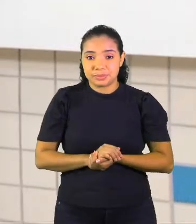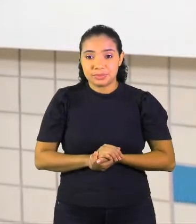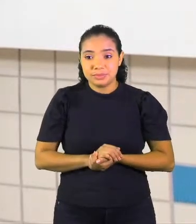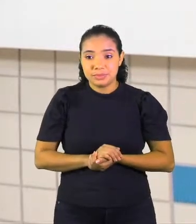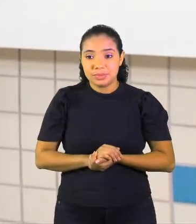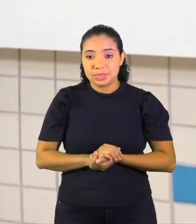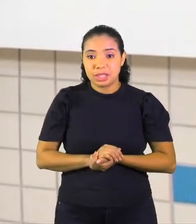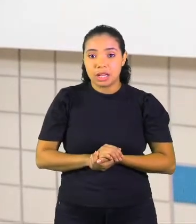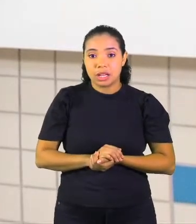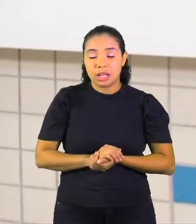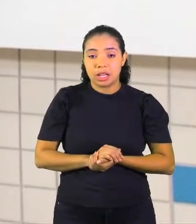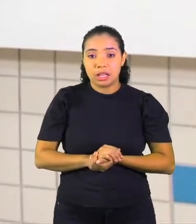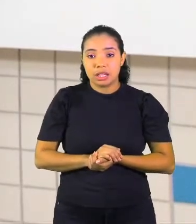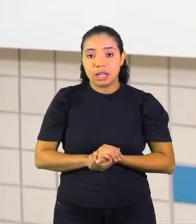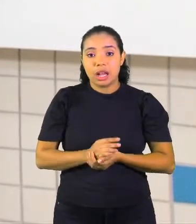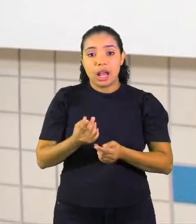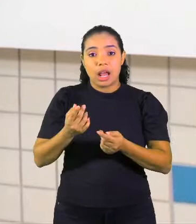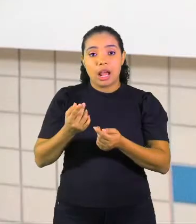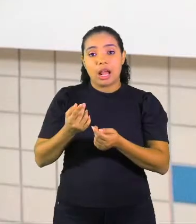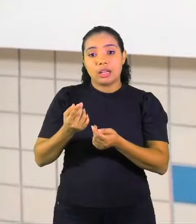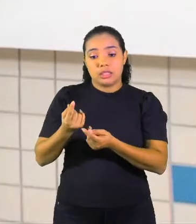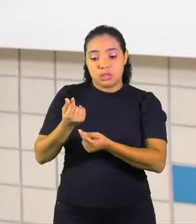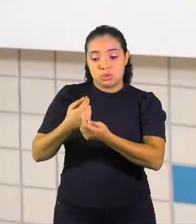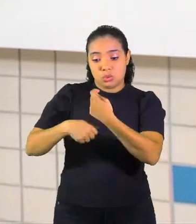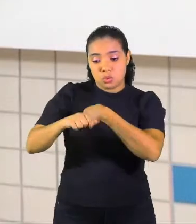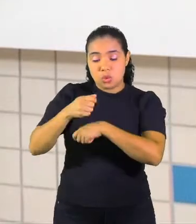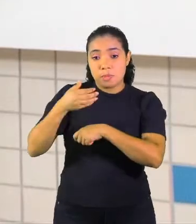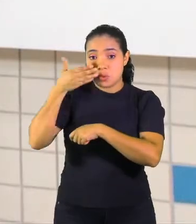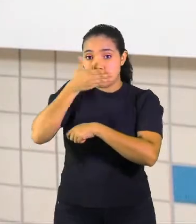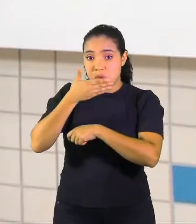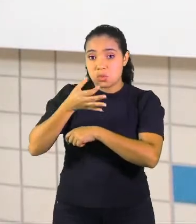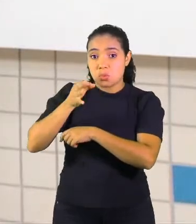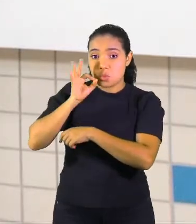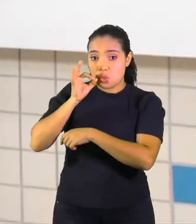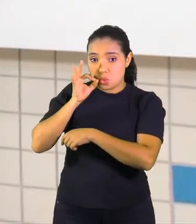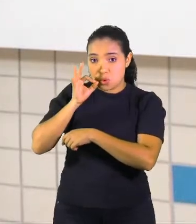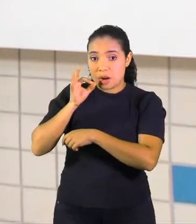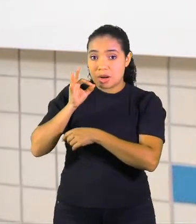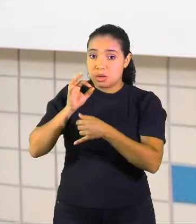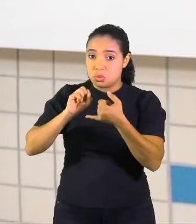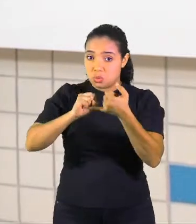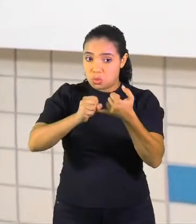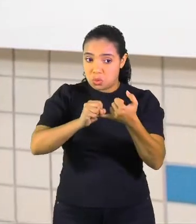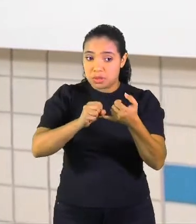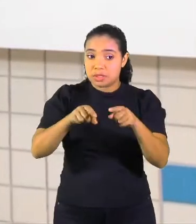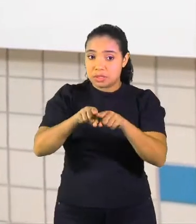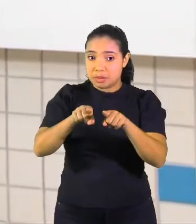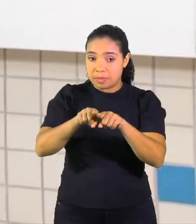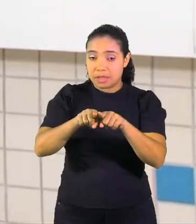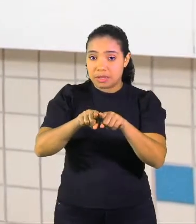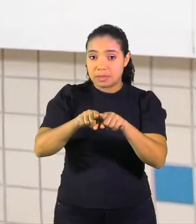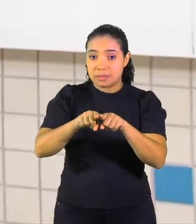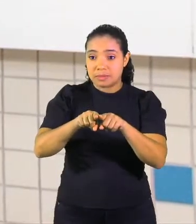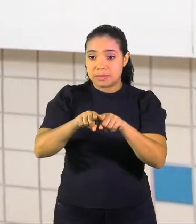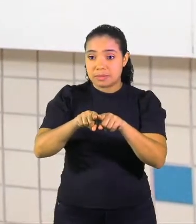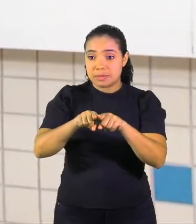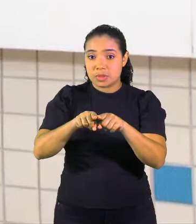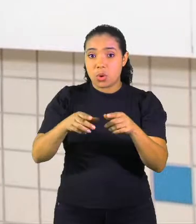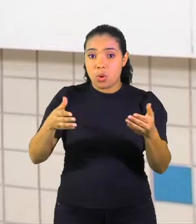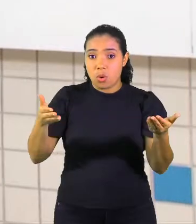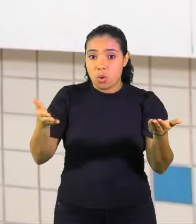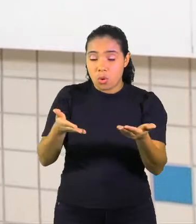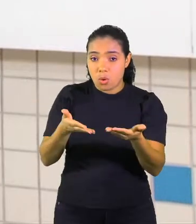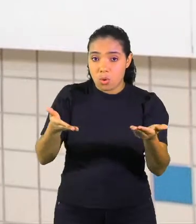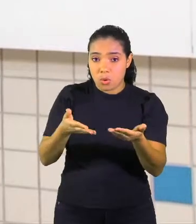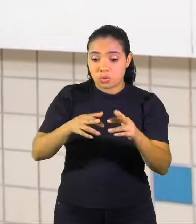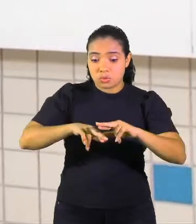objeto de conhecimento é economia açucareira, cafeeira, atualmente soja. E também nós vamos estar trabalhando hoje